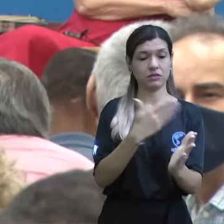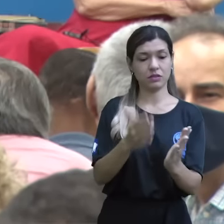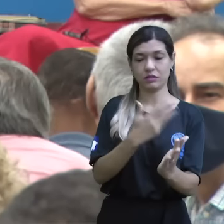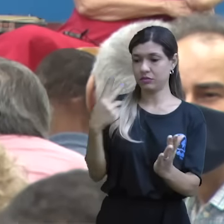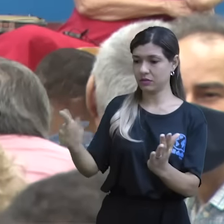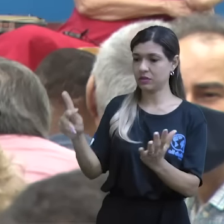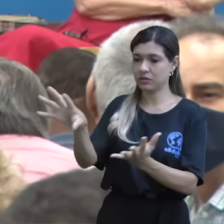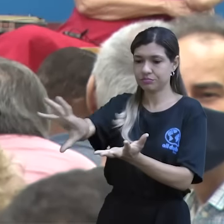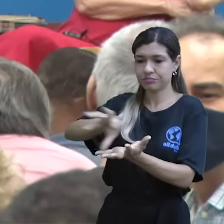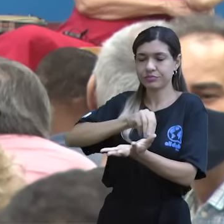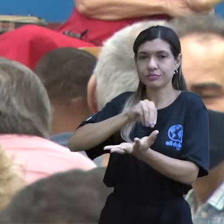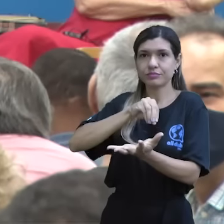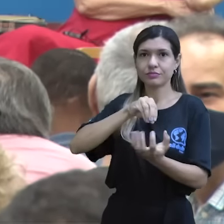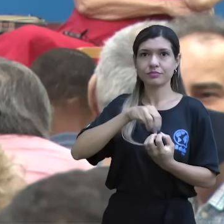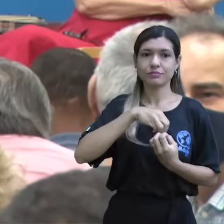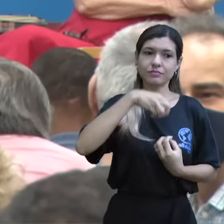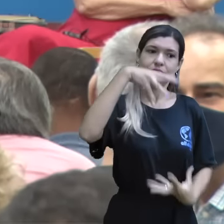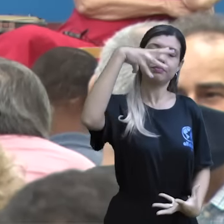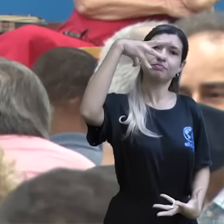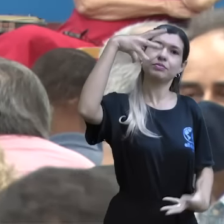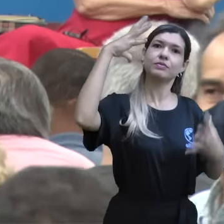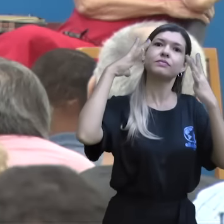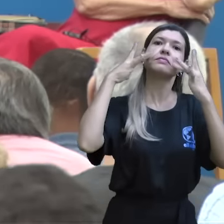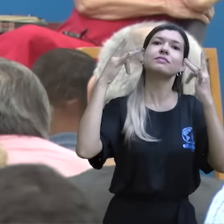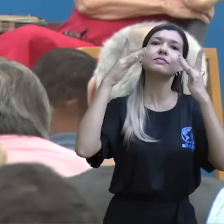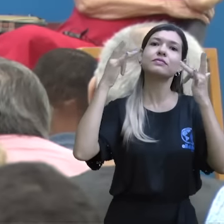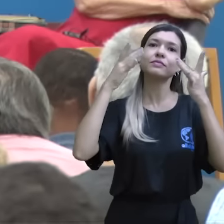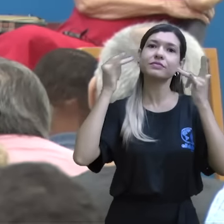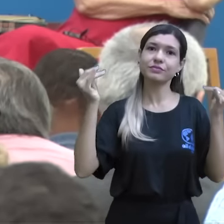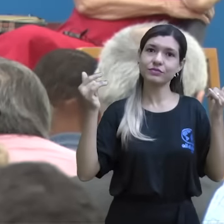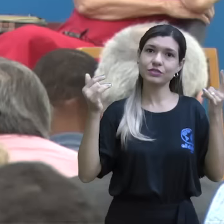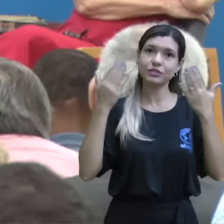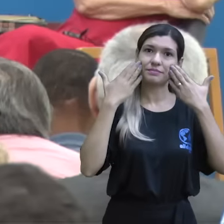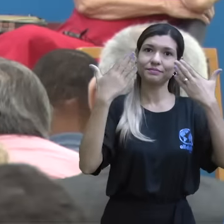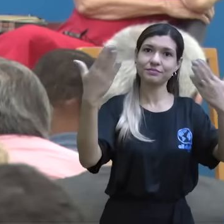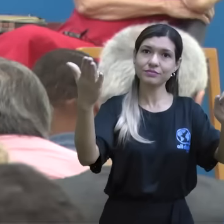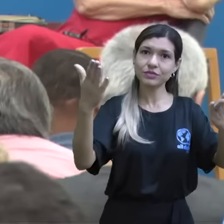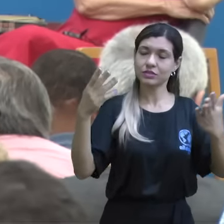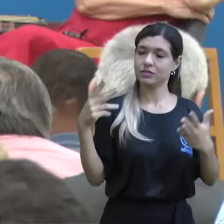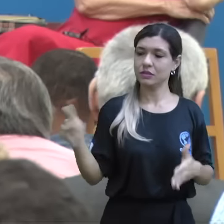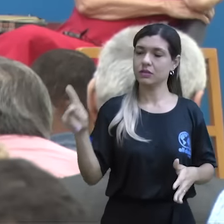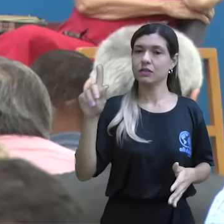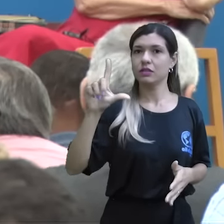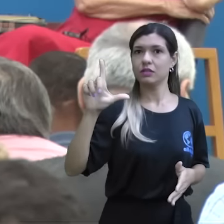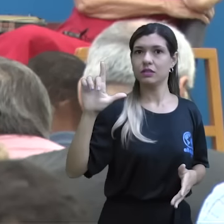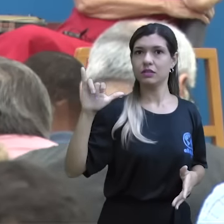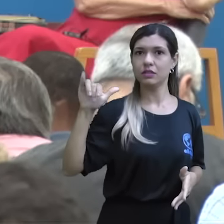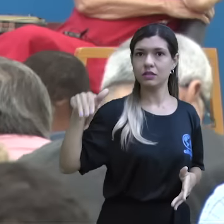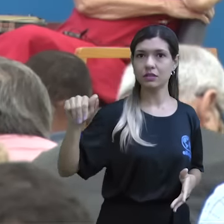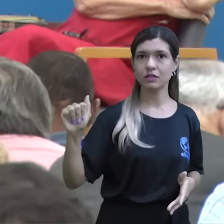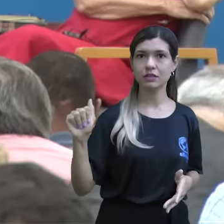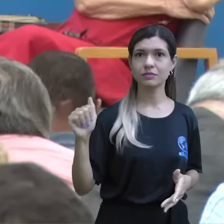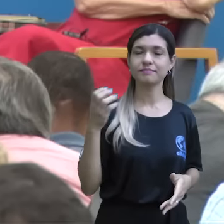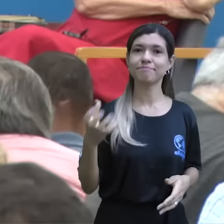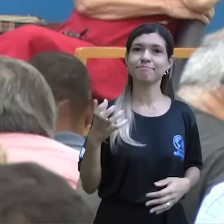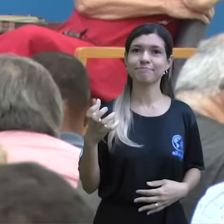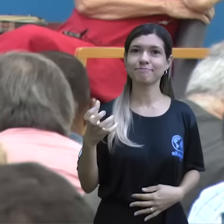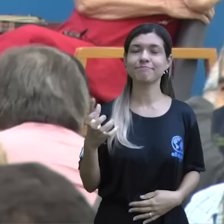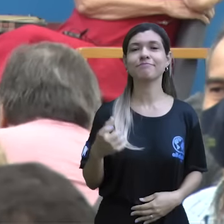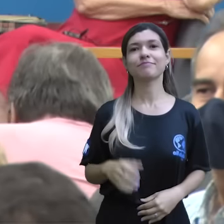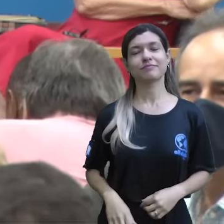Esse foi um chamado para trazermos as pessoas para dentro da literatura. E hoje vocês me